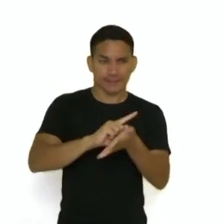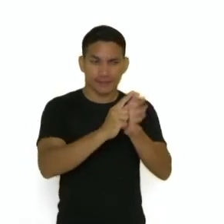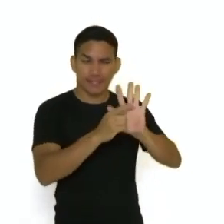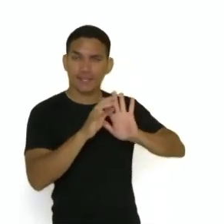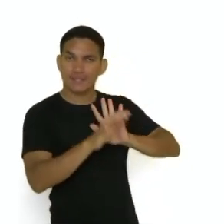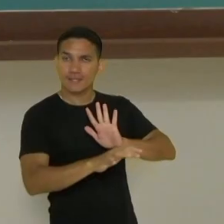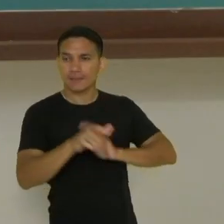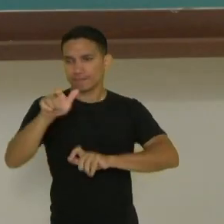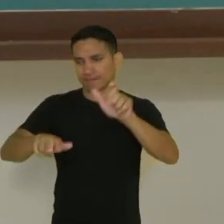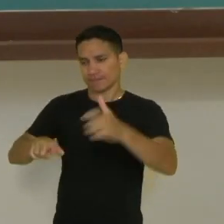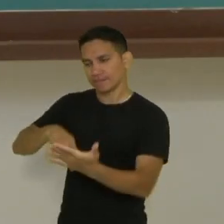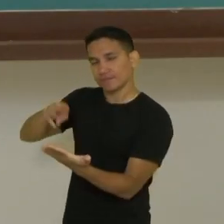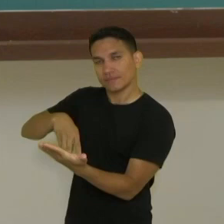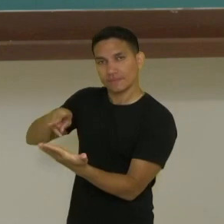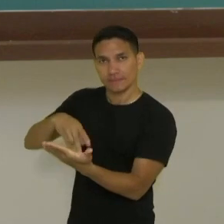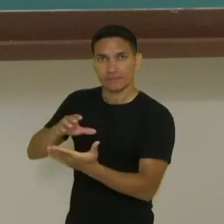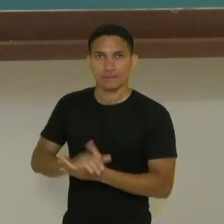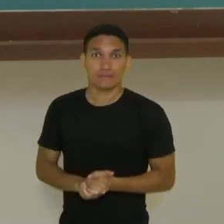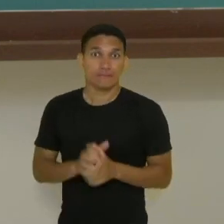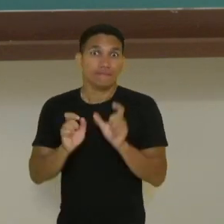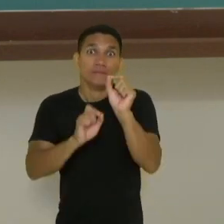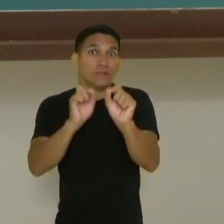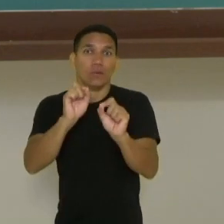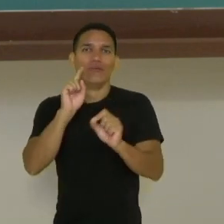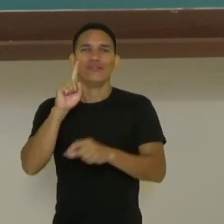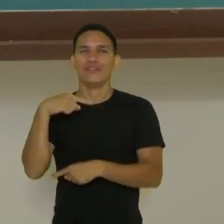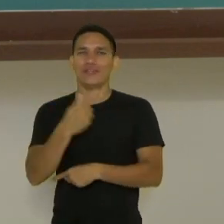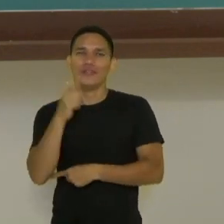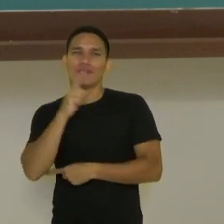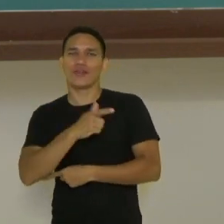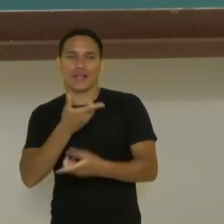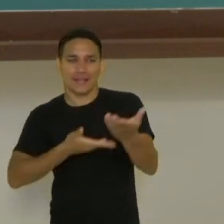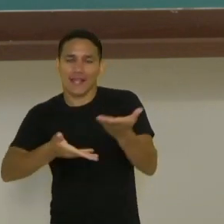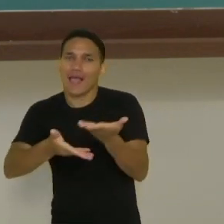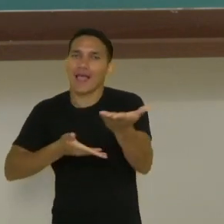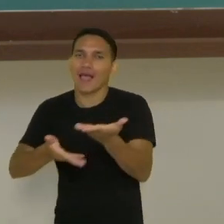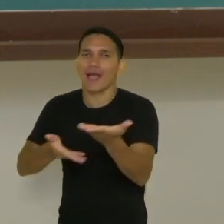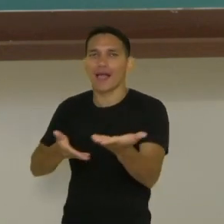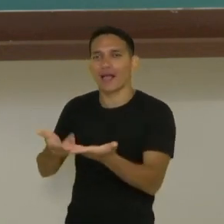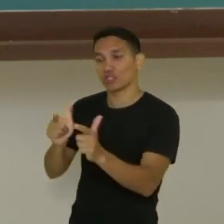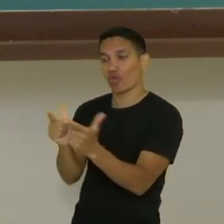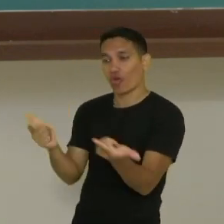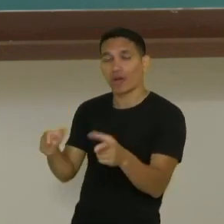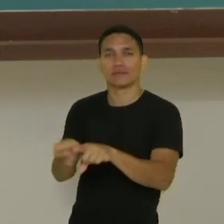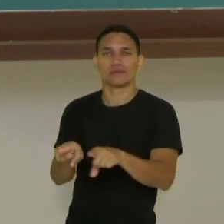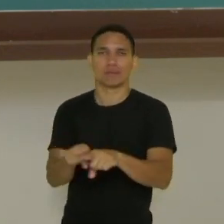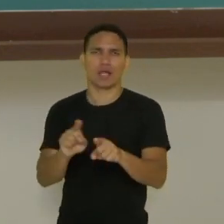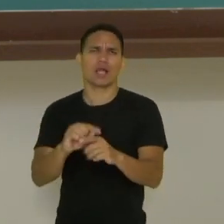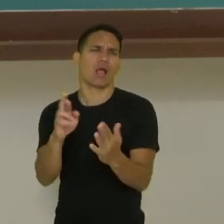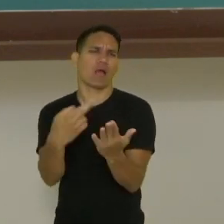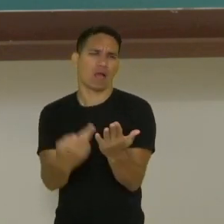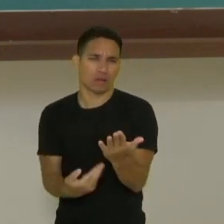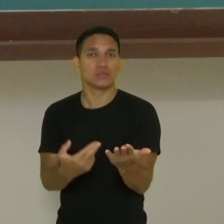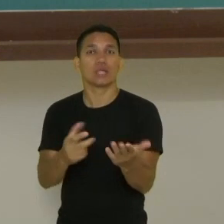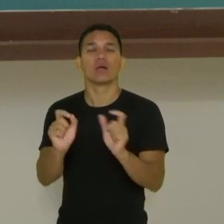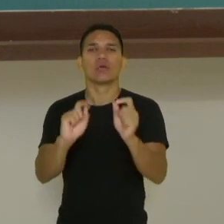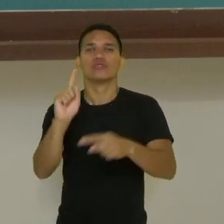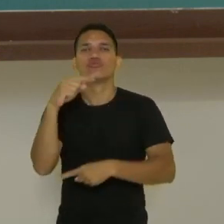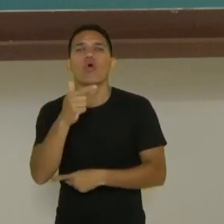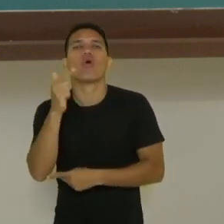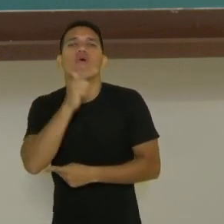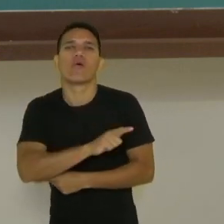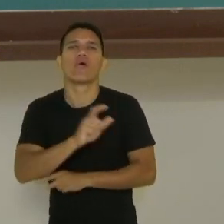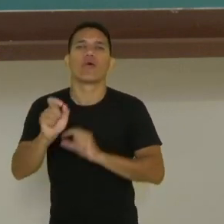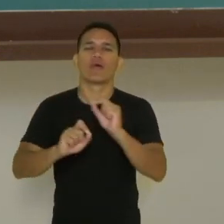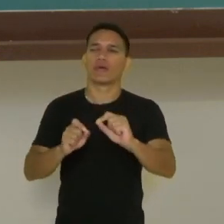leitores? Seria que nós conseguimos interagir com o jornal, com a revista. Então a gente consegue ali dar